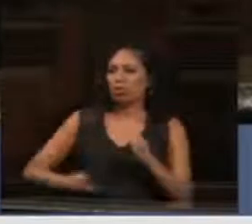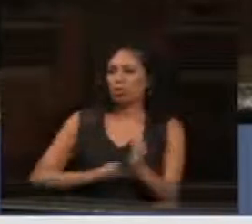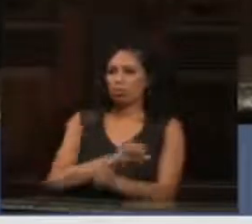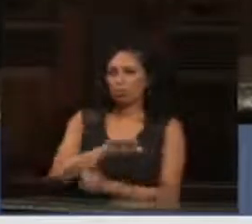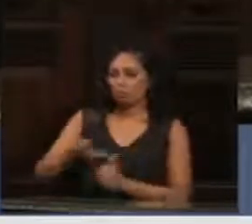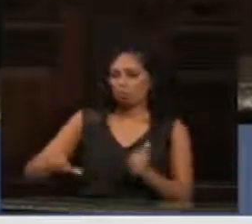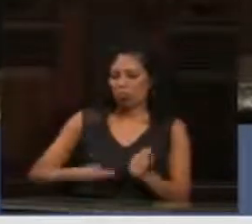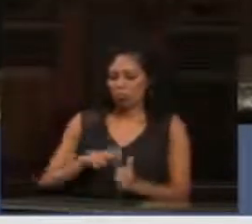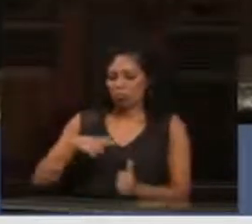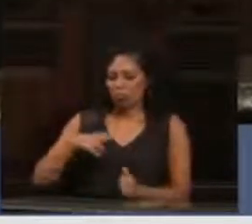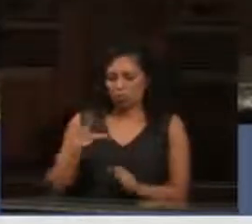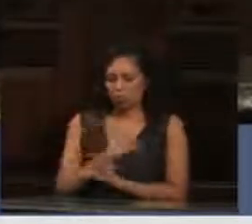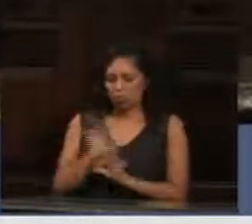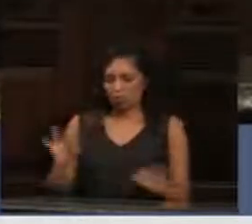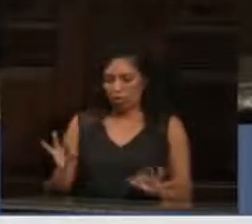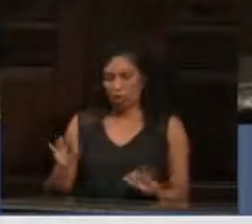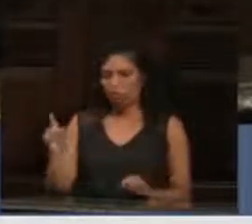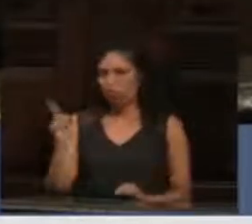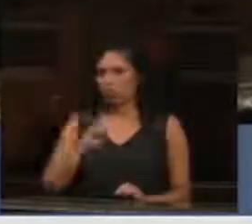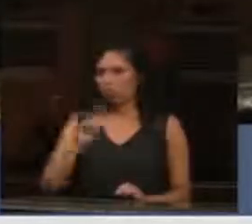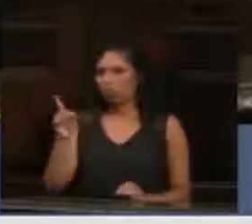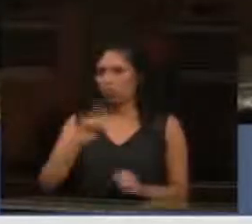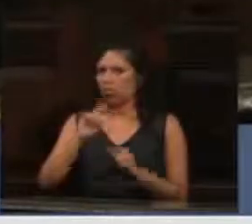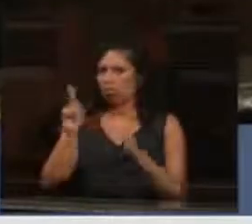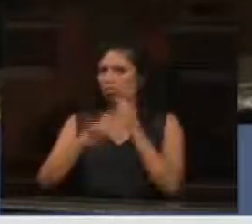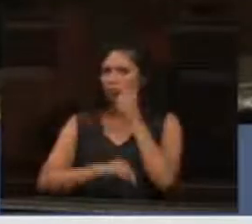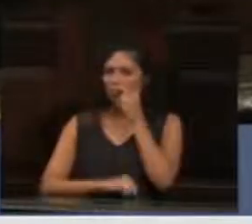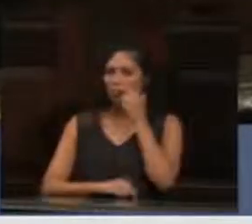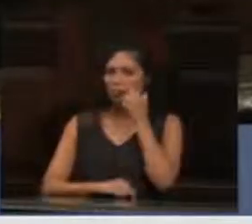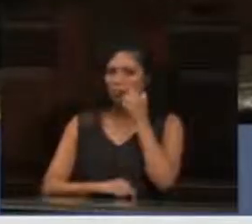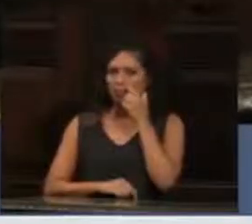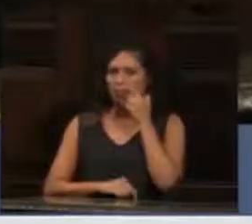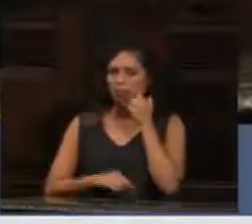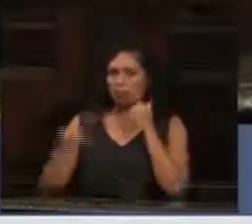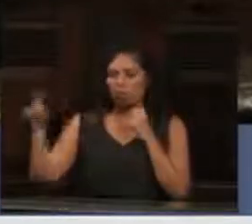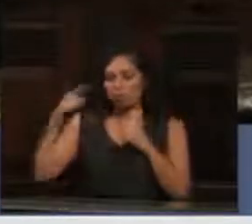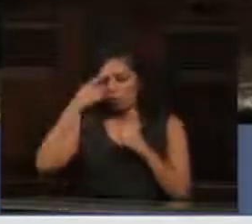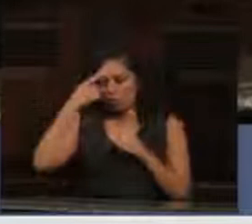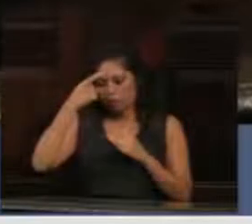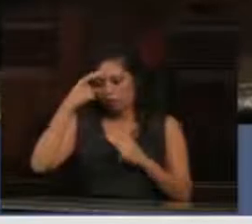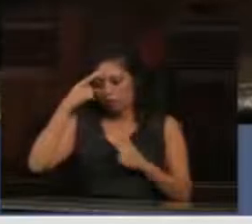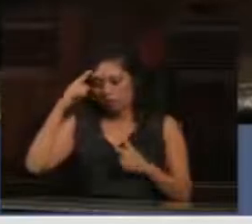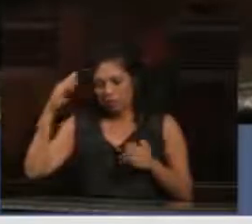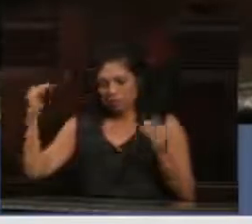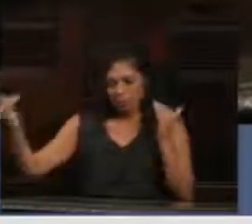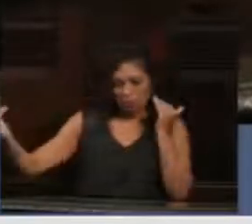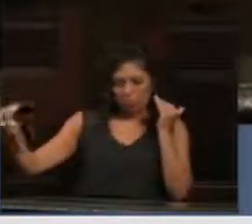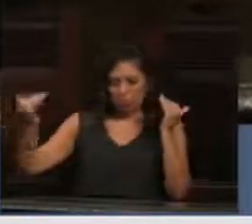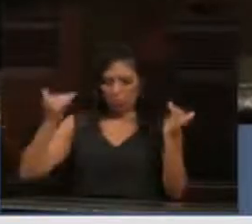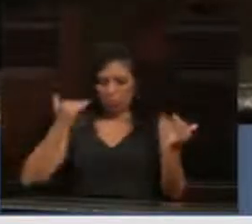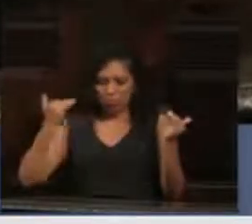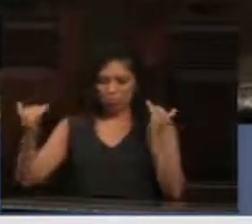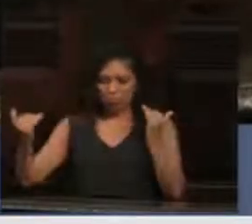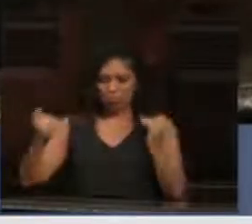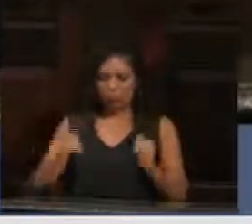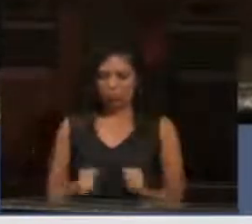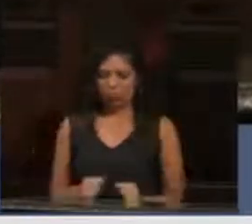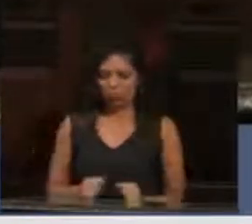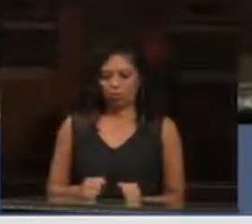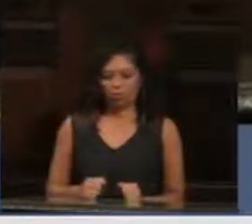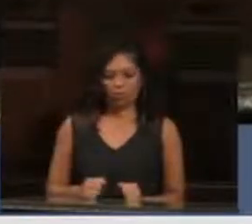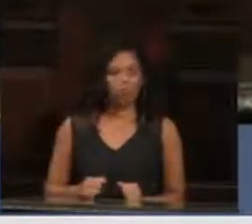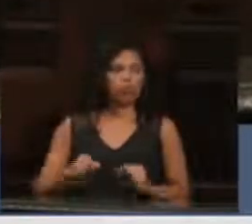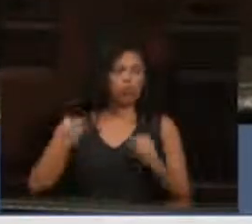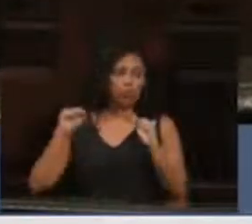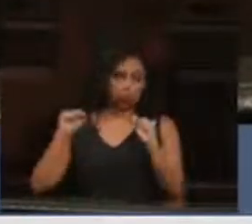portanto, não ser privatizada, continuar sendo uma empresa pública estadual, poderia ser